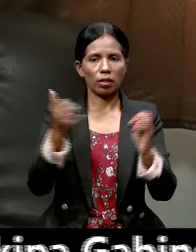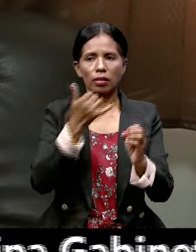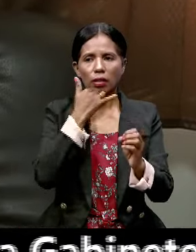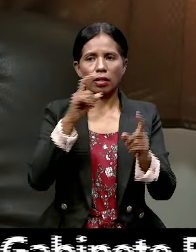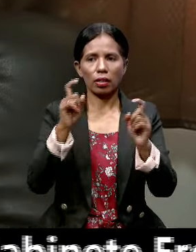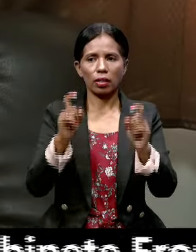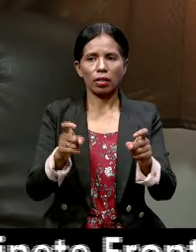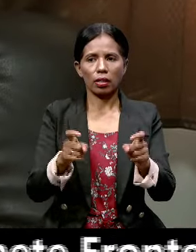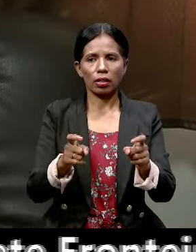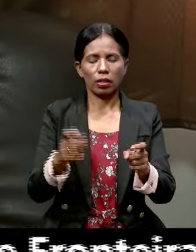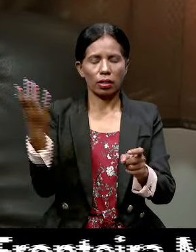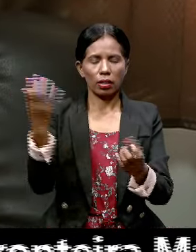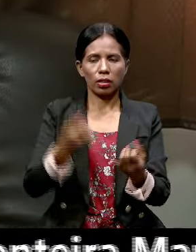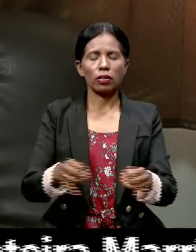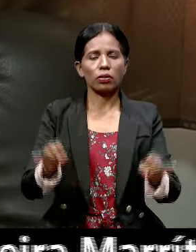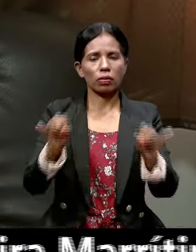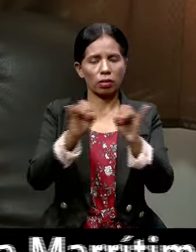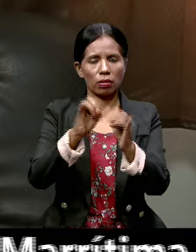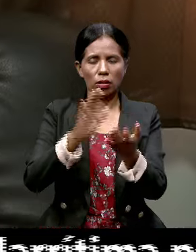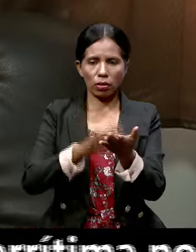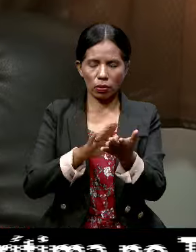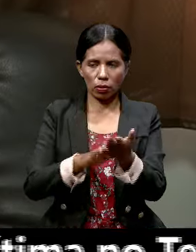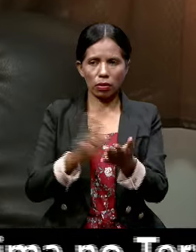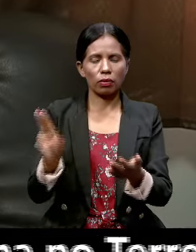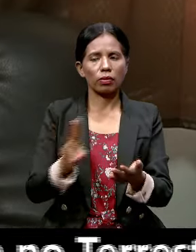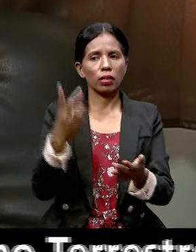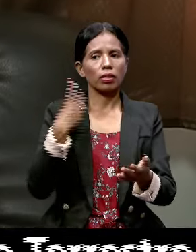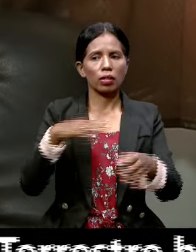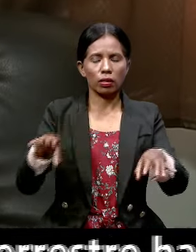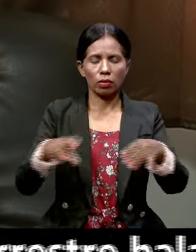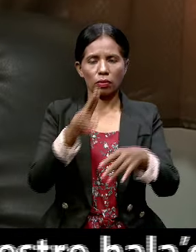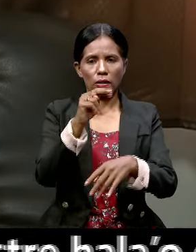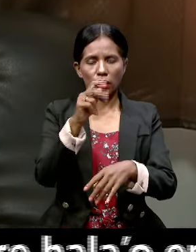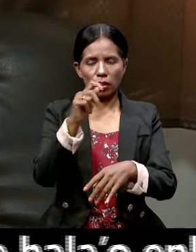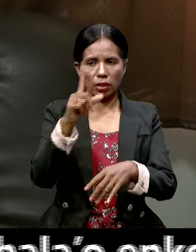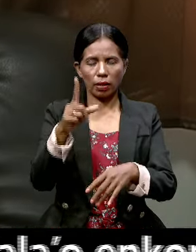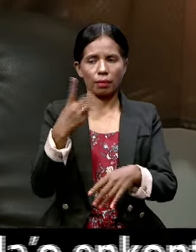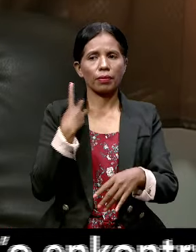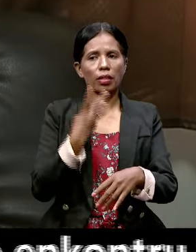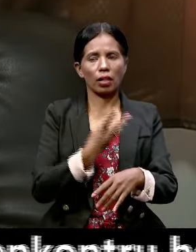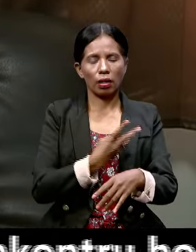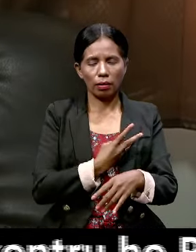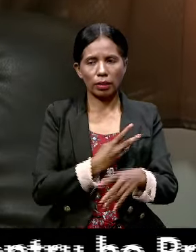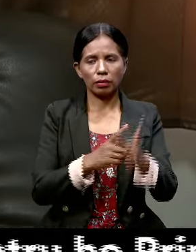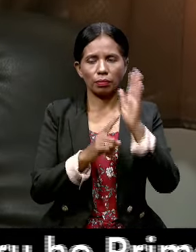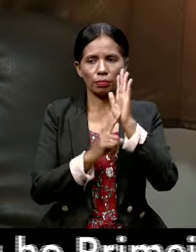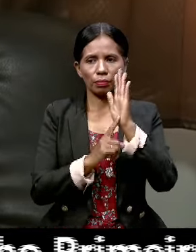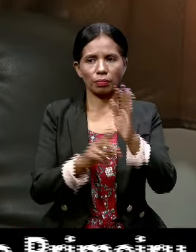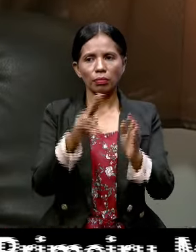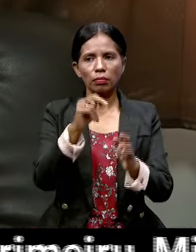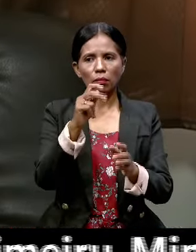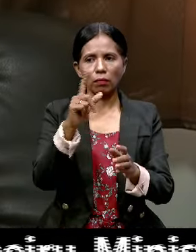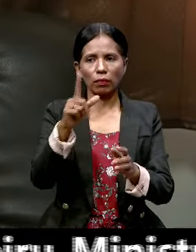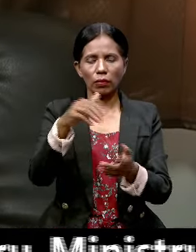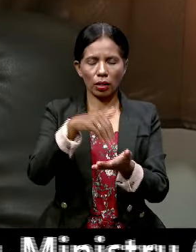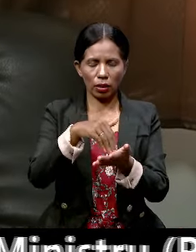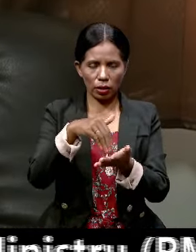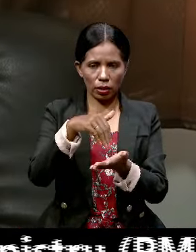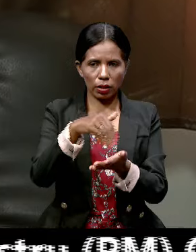que reflectir a instituição sei de serviço ba o entel como idane mak sai dian o entel instituição